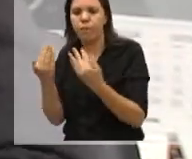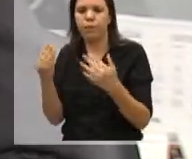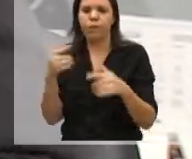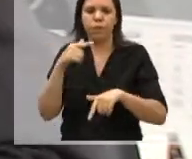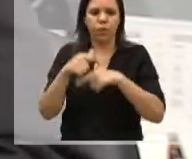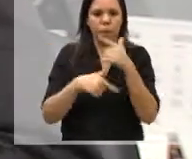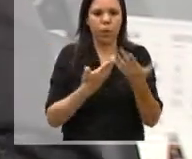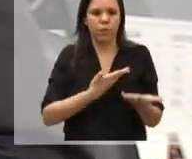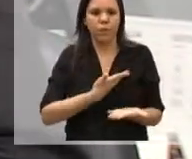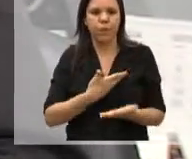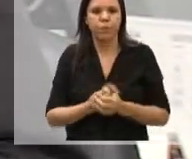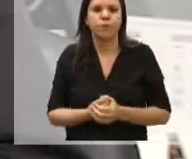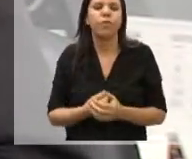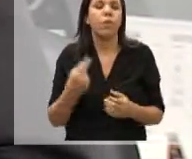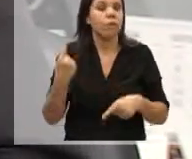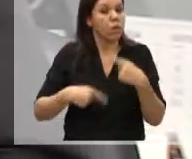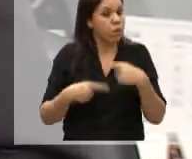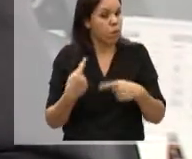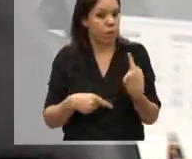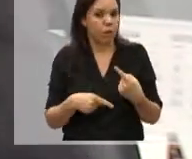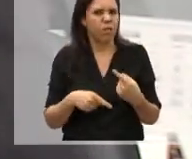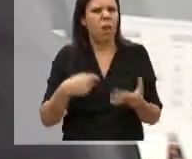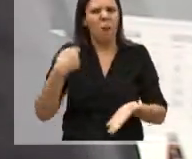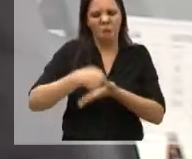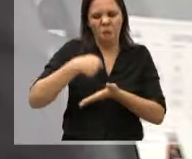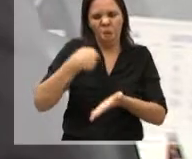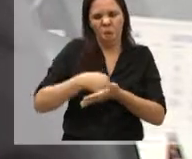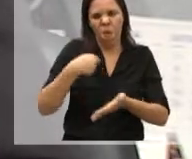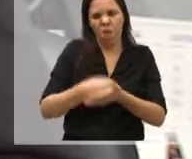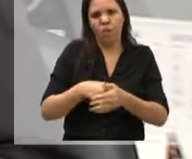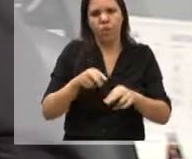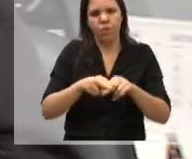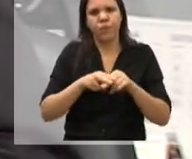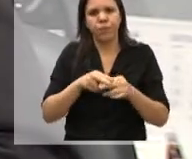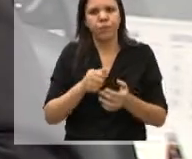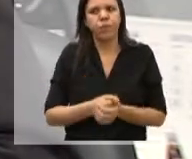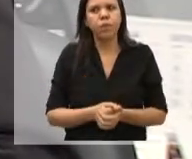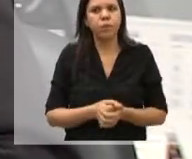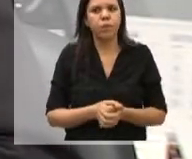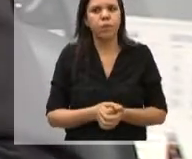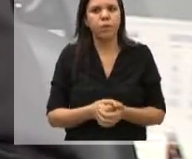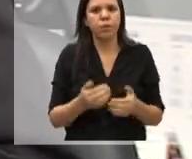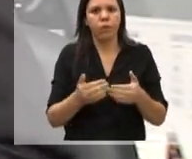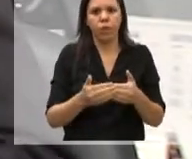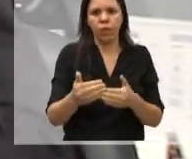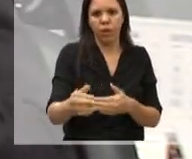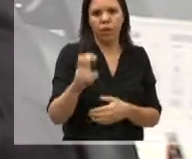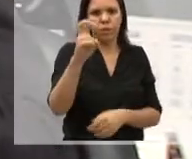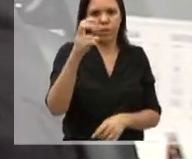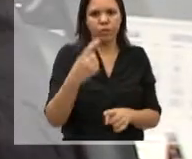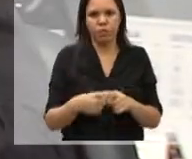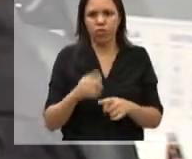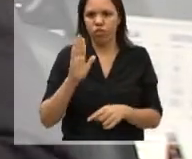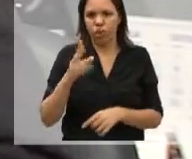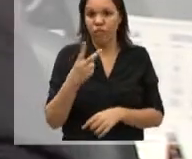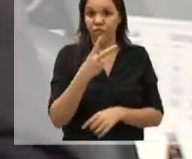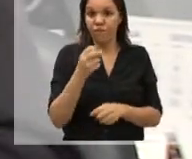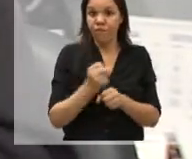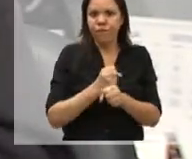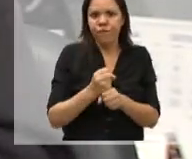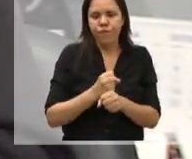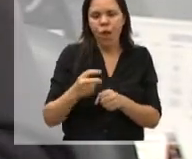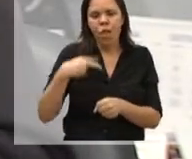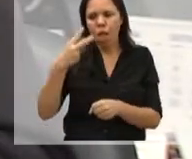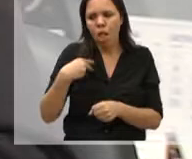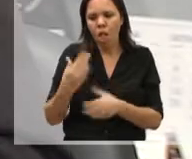trabalho, com os amigos. E na política a gente é muito cobrado por isso, né? E nesses 5 mandatos, são 20 anos,